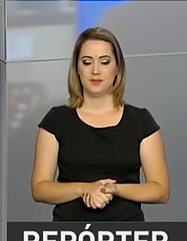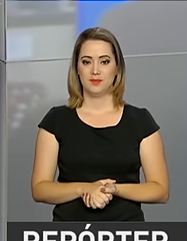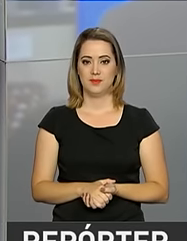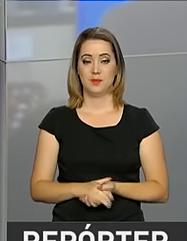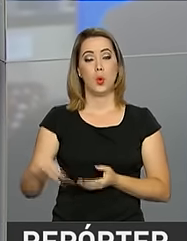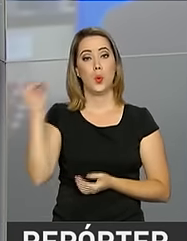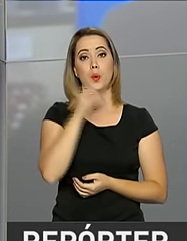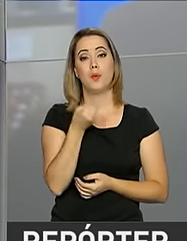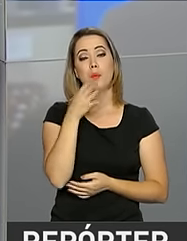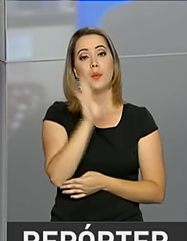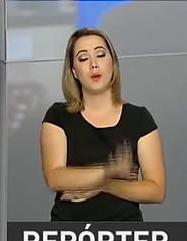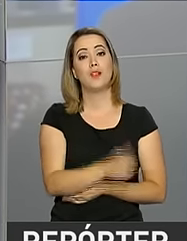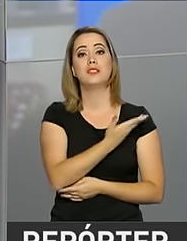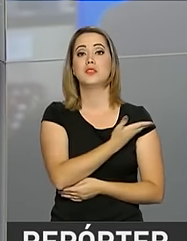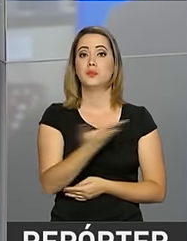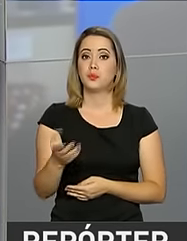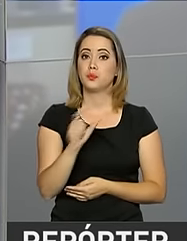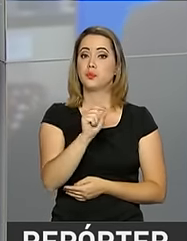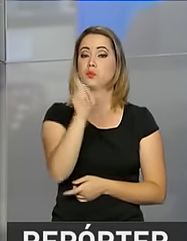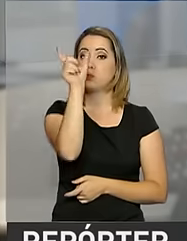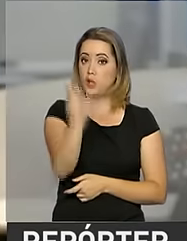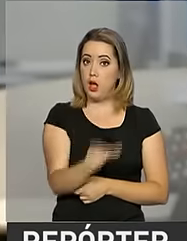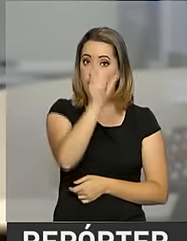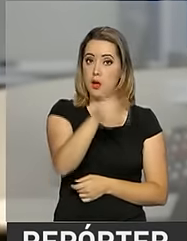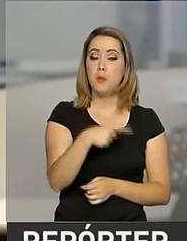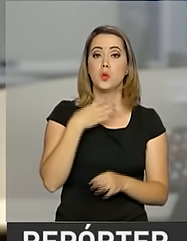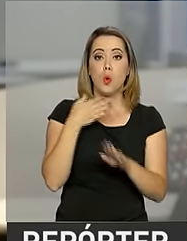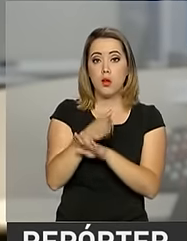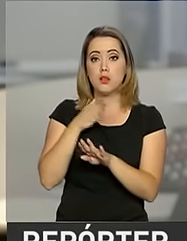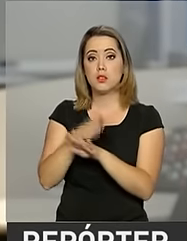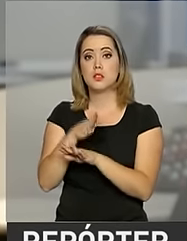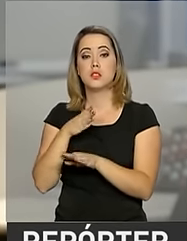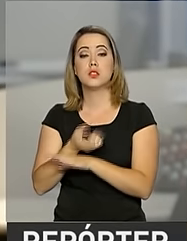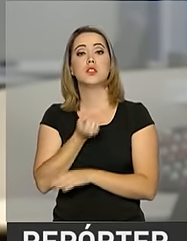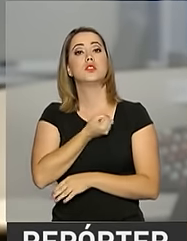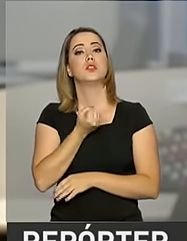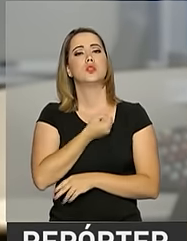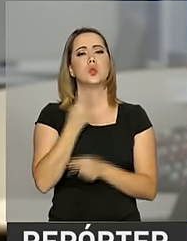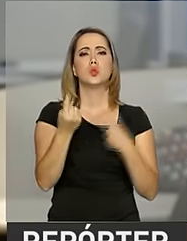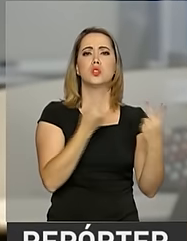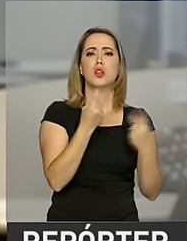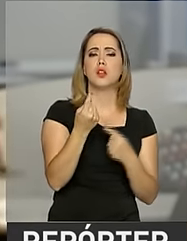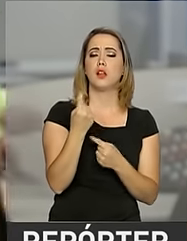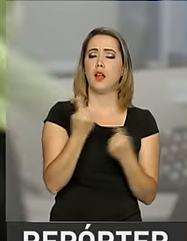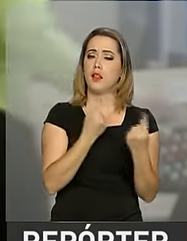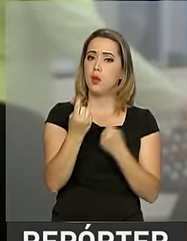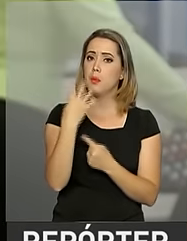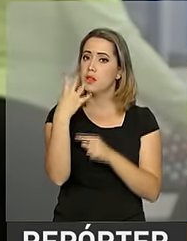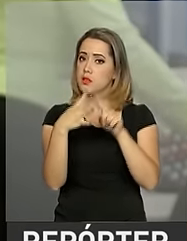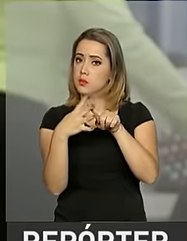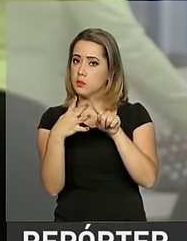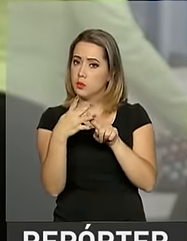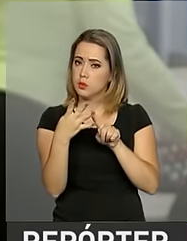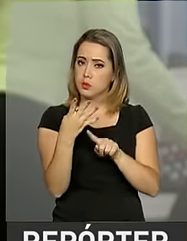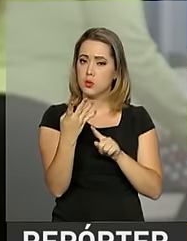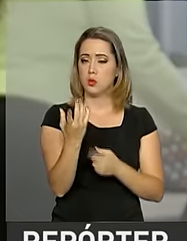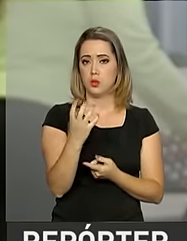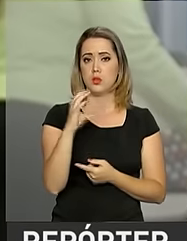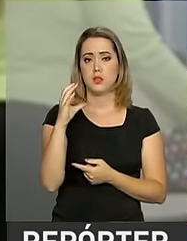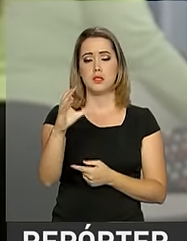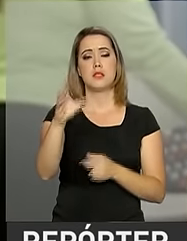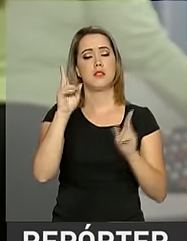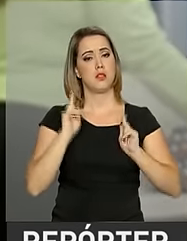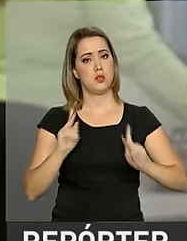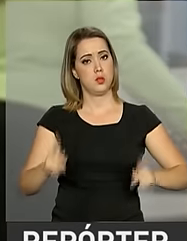Olá, Roberto, boa tarde para você. Os candidatos terão acesso às notas das provas de cada uma das 4 áreas do conhecimento: Ciências Humanas, Ciências